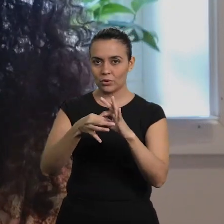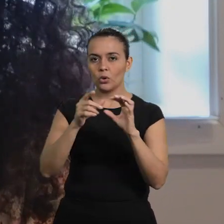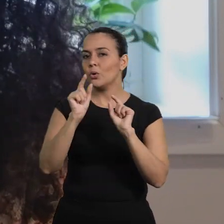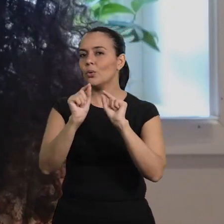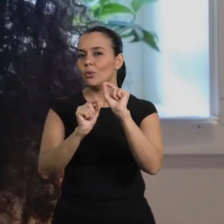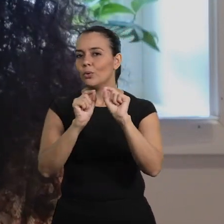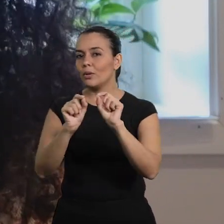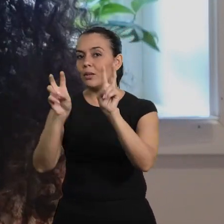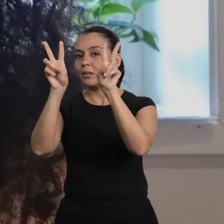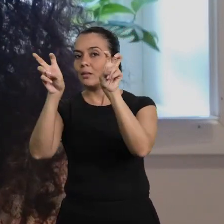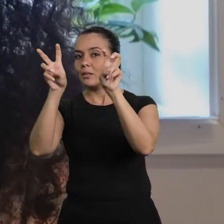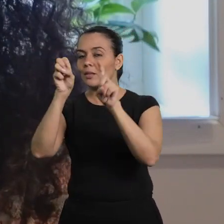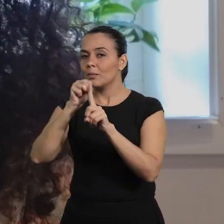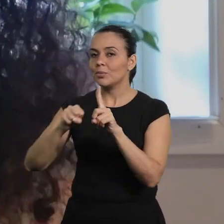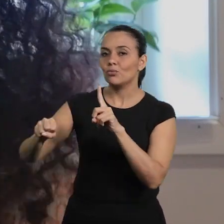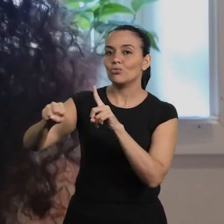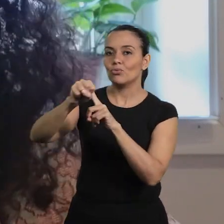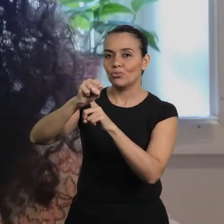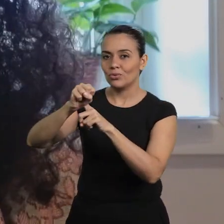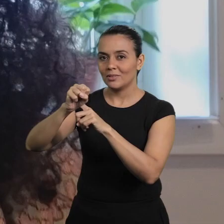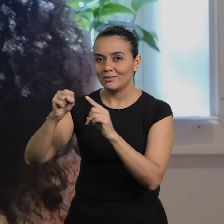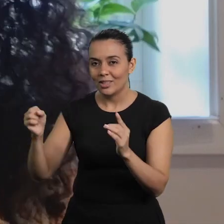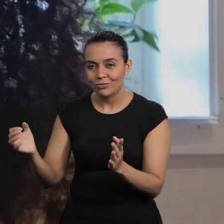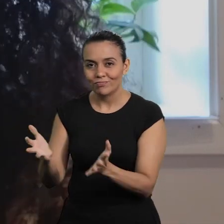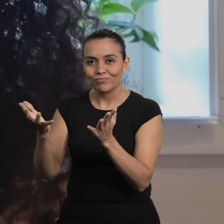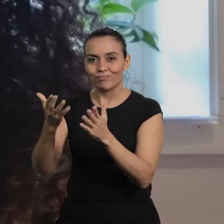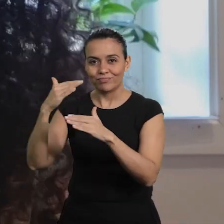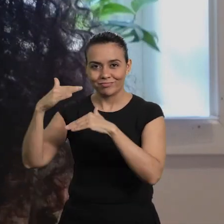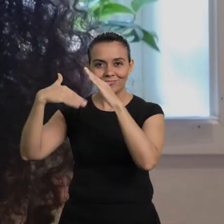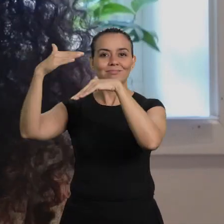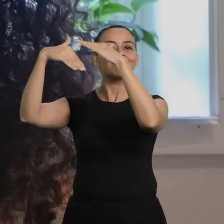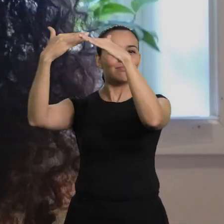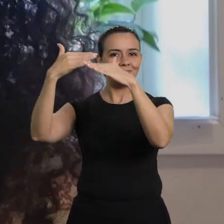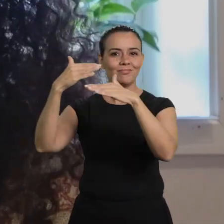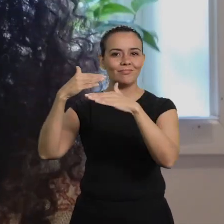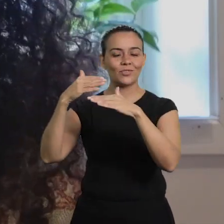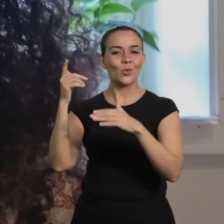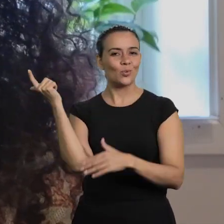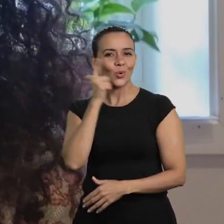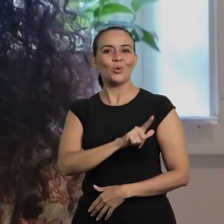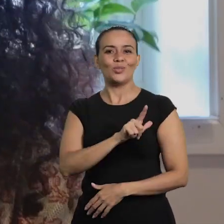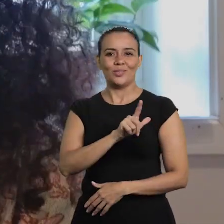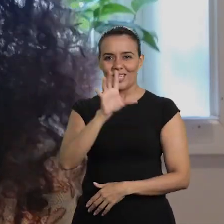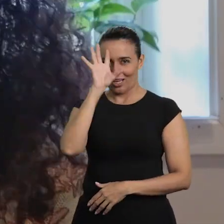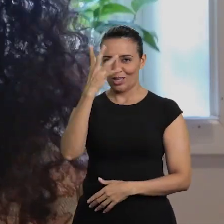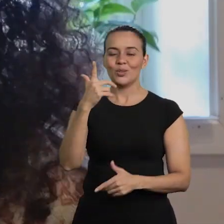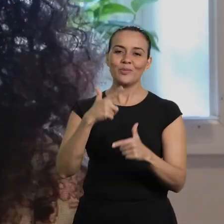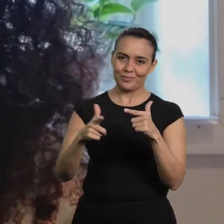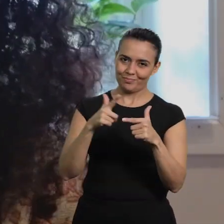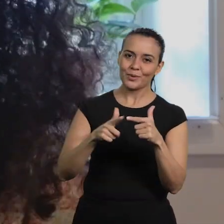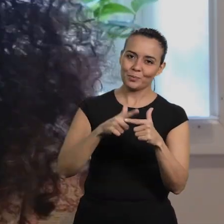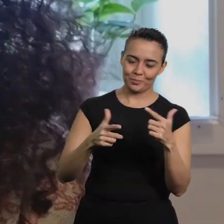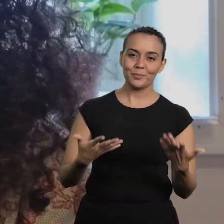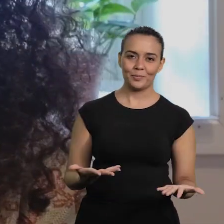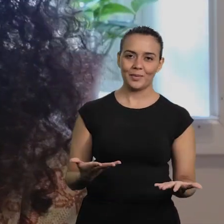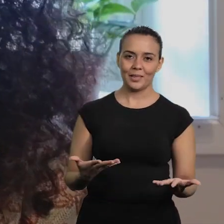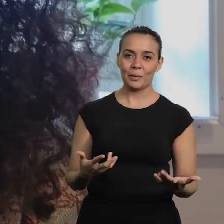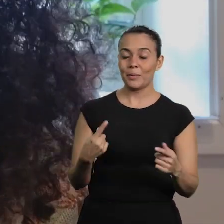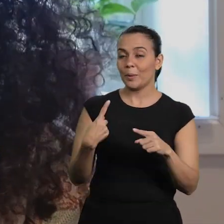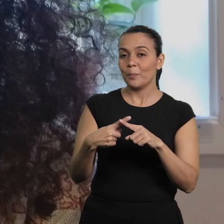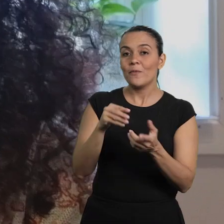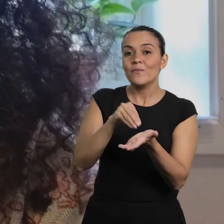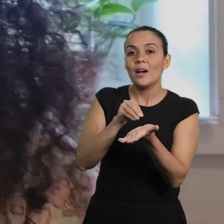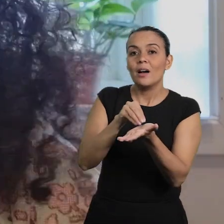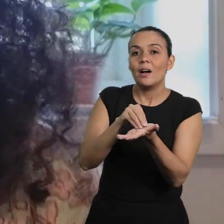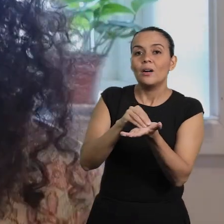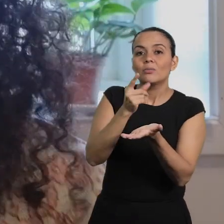de sustentabilidade, isso teria um papel catalítico, né, em toda a indústria de